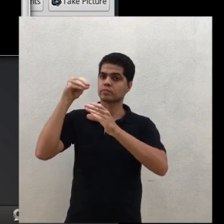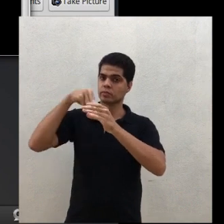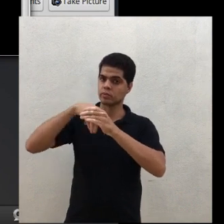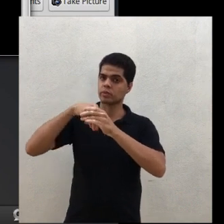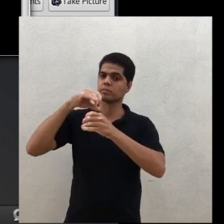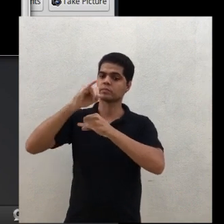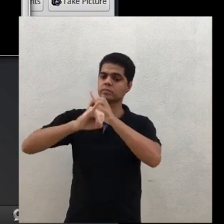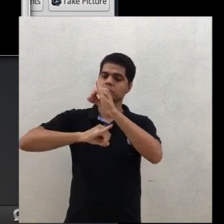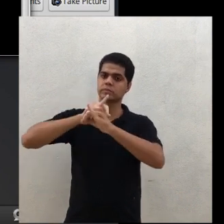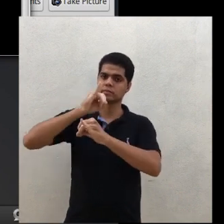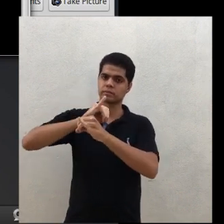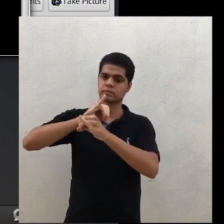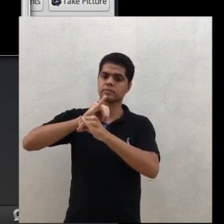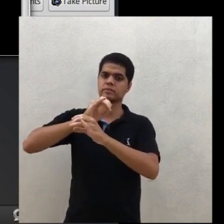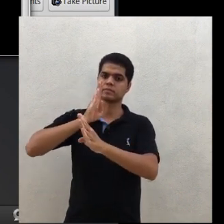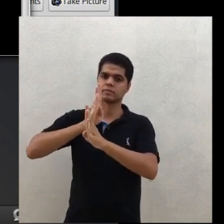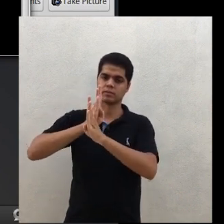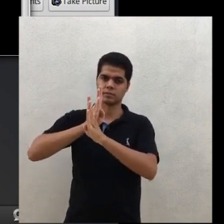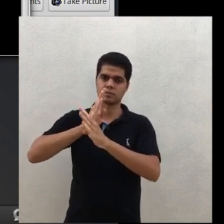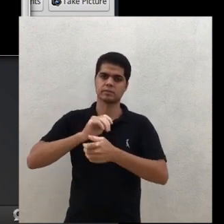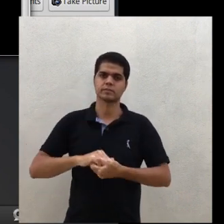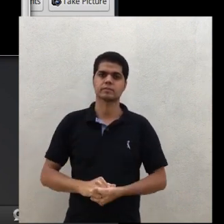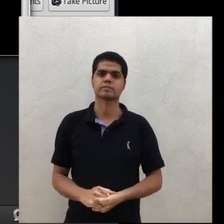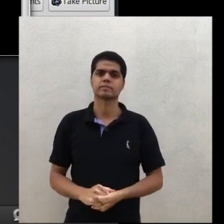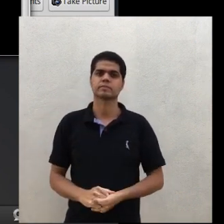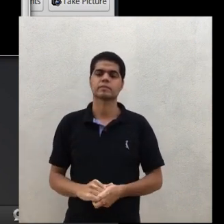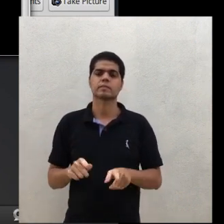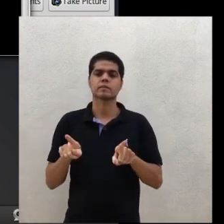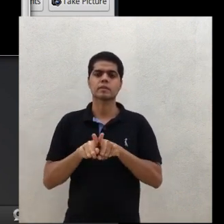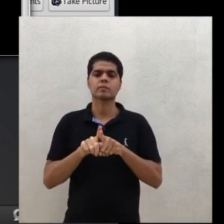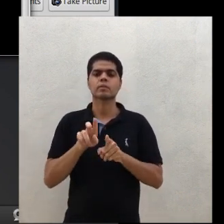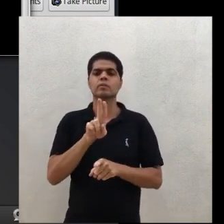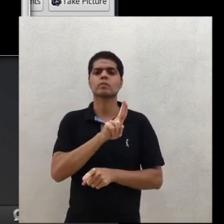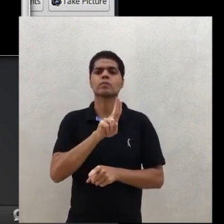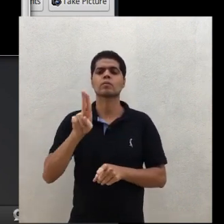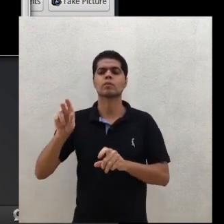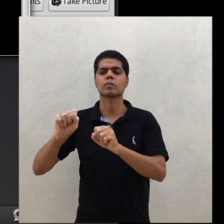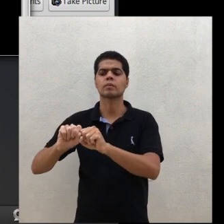arquivo, que tem aquelas informações. Então, eu vou pegar aqui, ó,